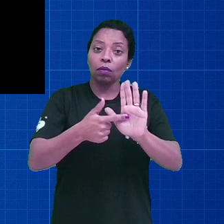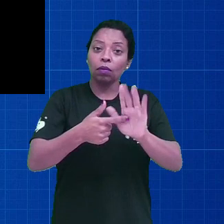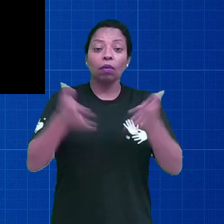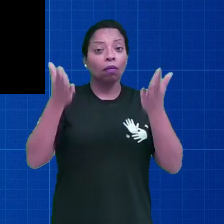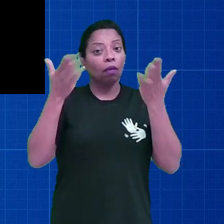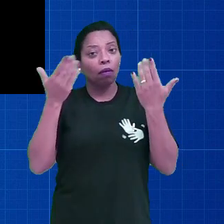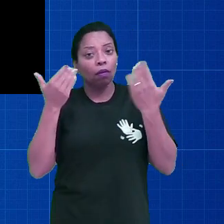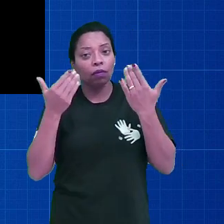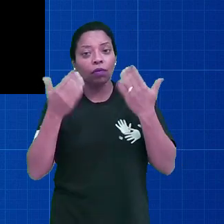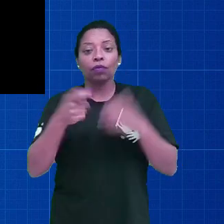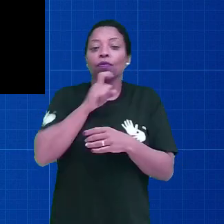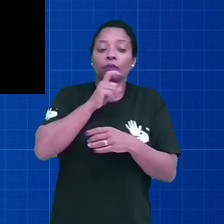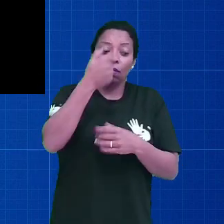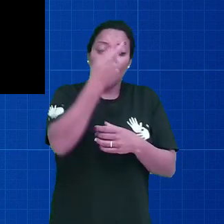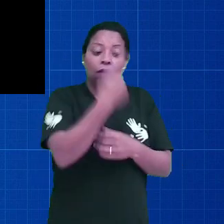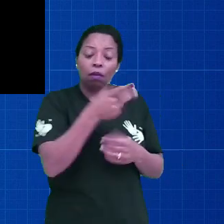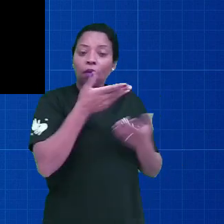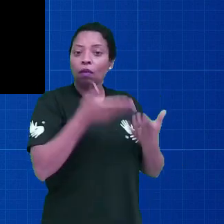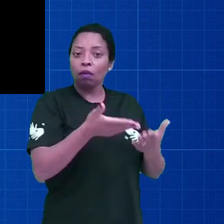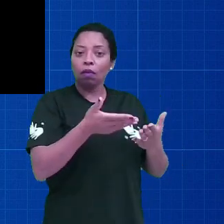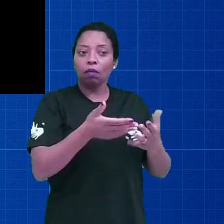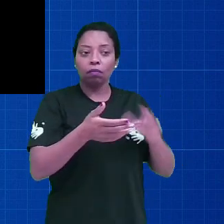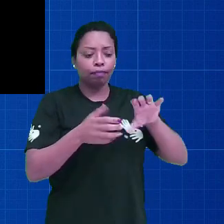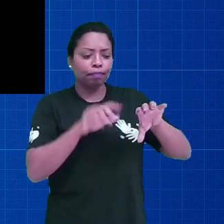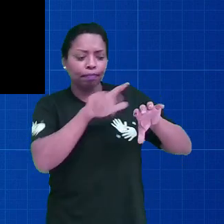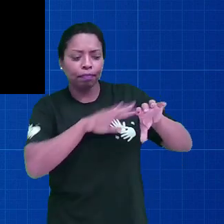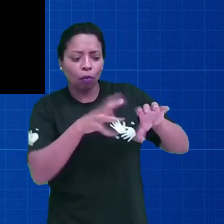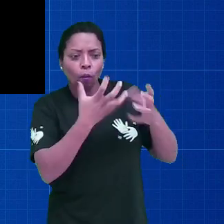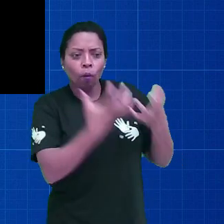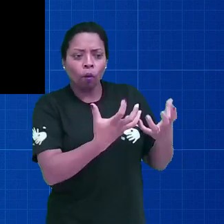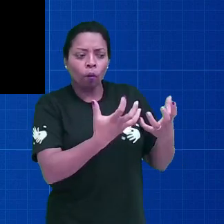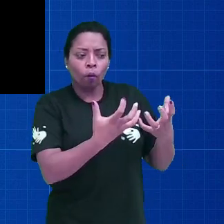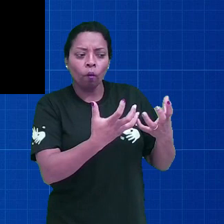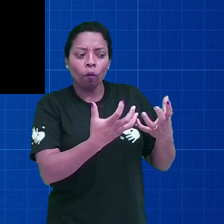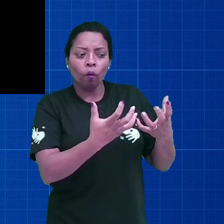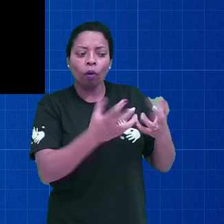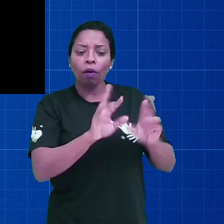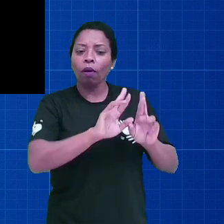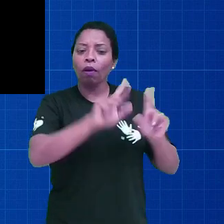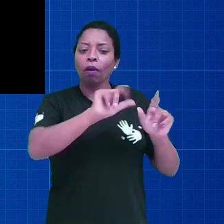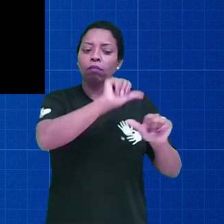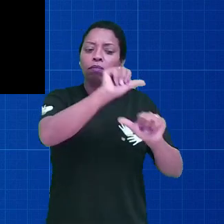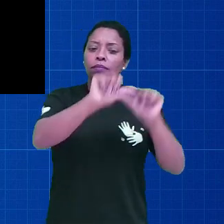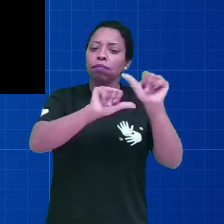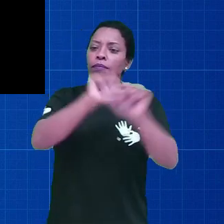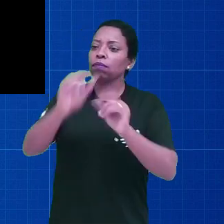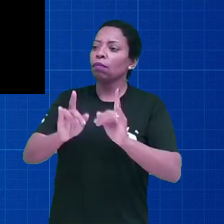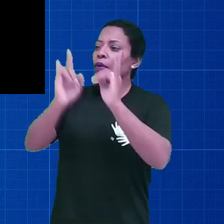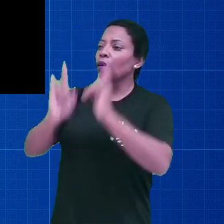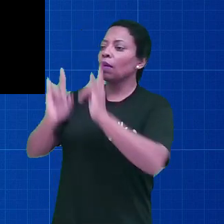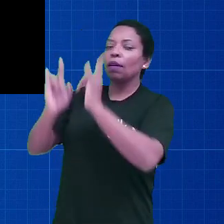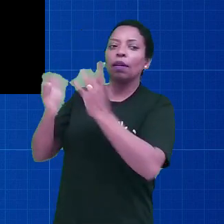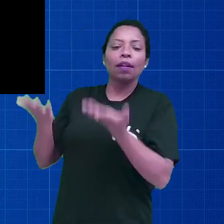local, que representa esse local. Pergunto para vocês, será que se eu